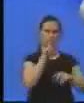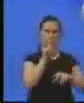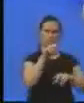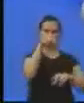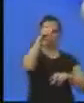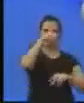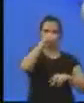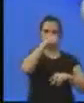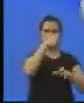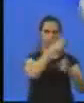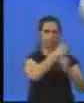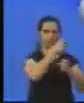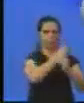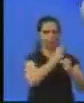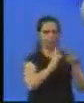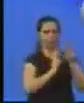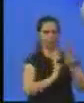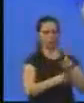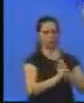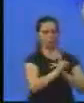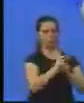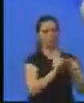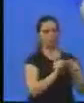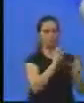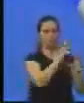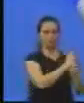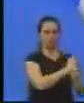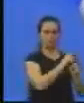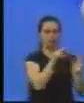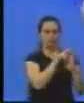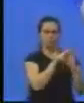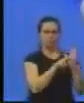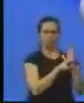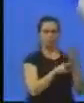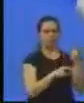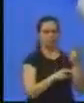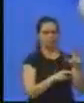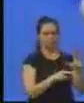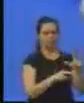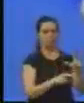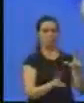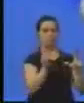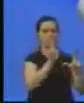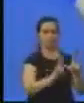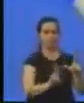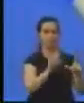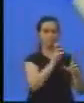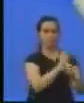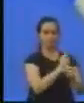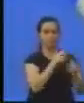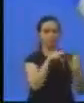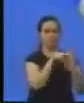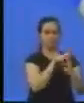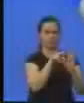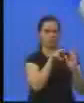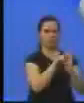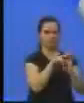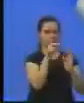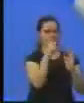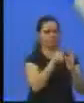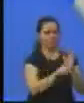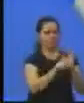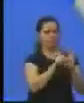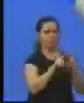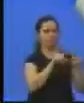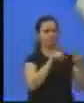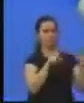trabalhar exatamente da mesma forma. Então, vamos usar a regra de novo. Usando a regra de novo, olha lá. Pegamos o expoente é